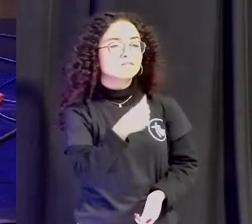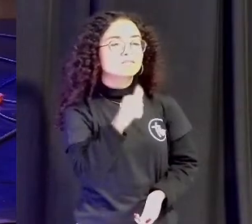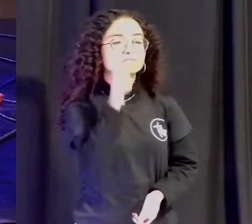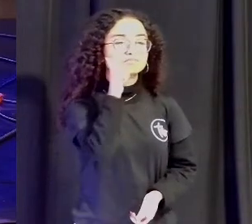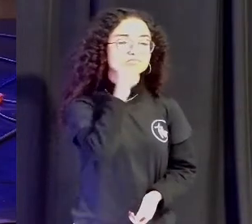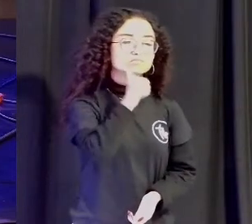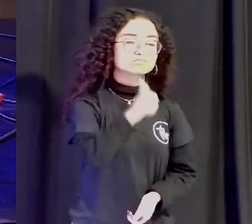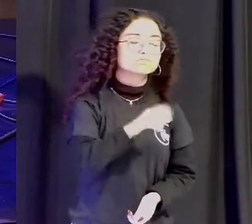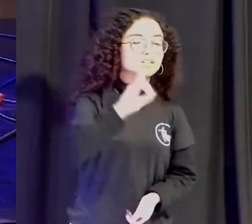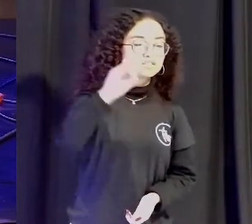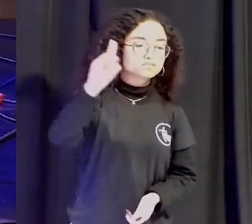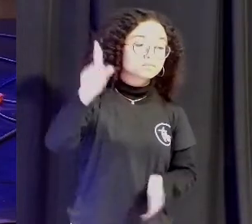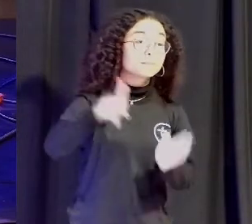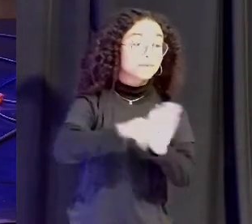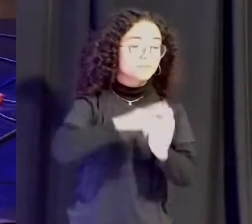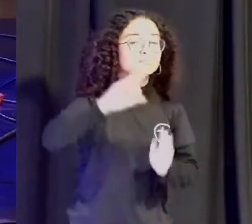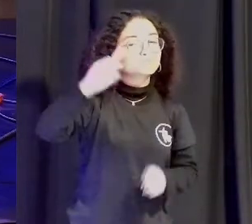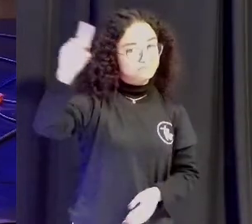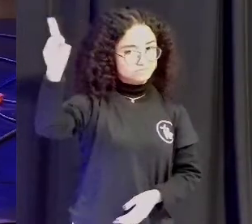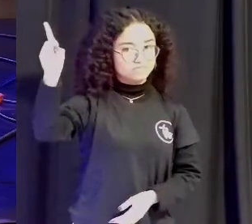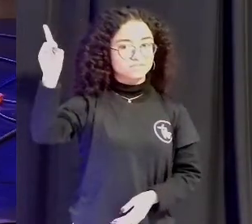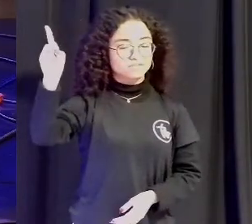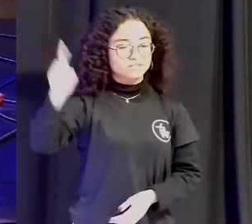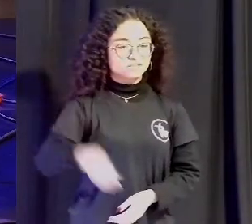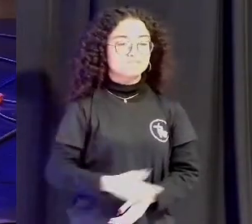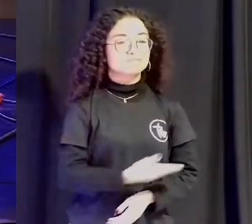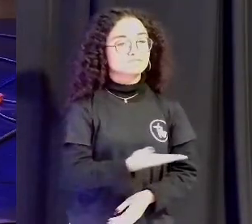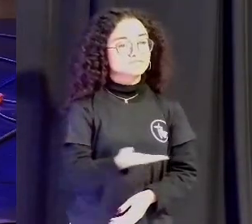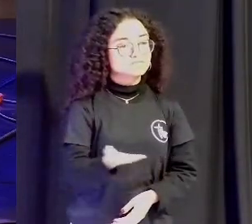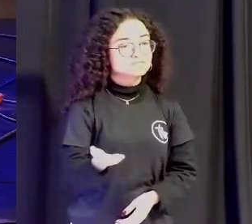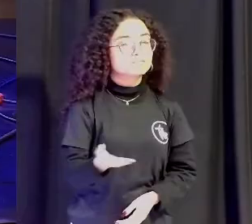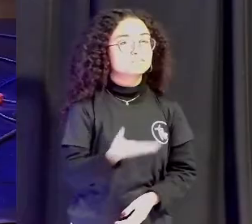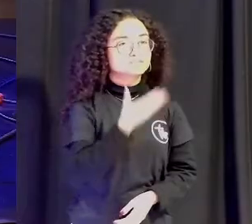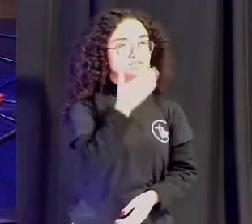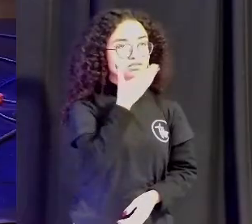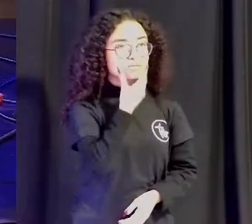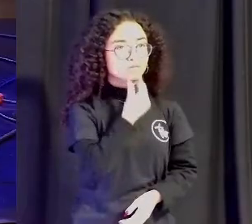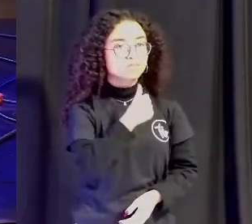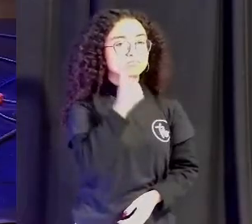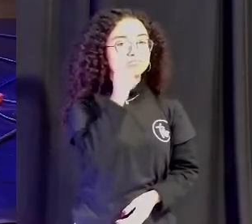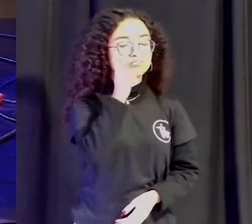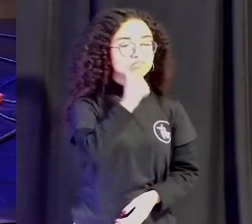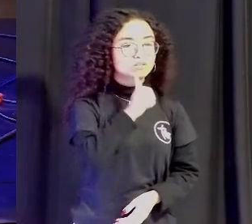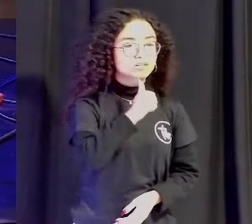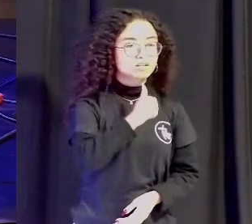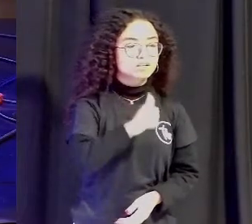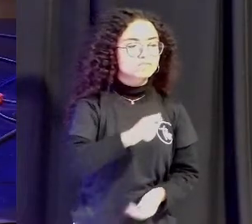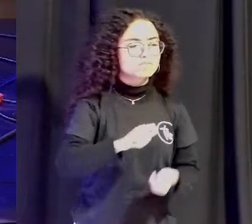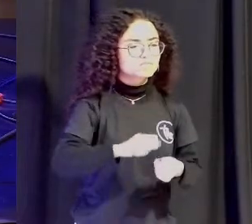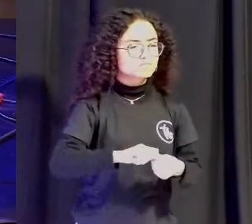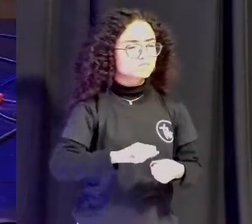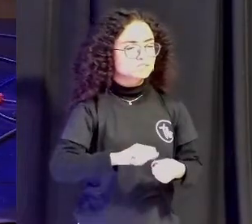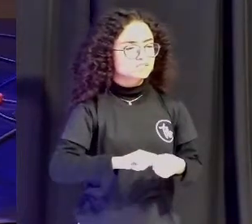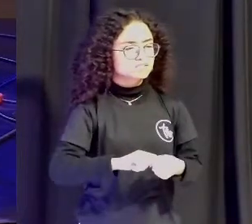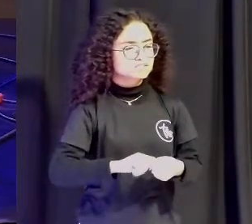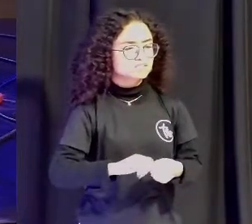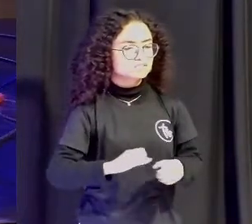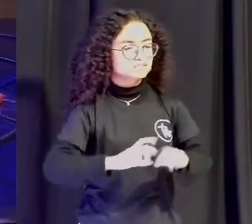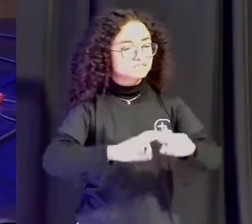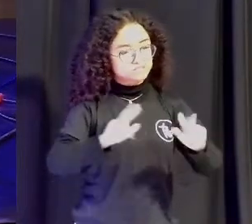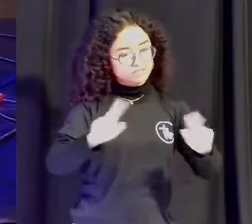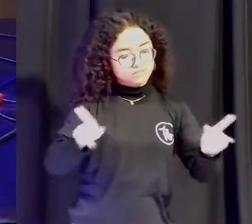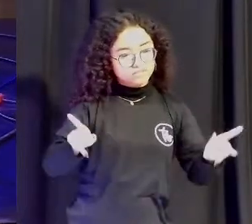de Deus. Vocês são homens e mulheres que farão diferença na vida